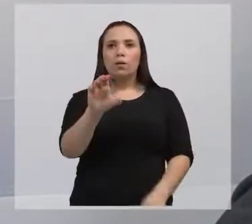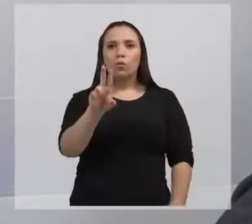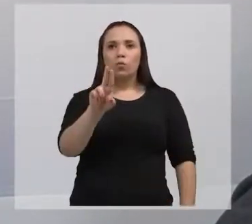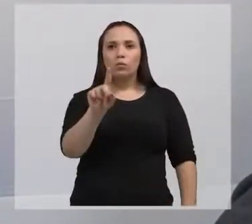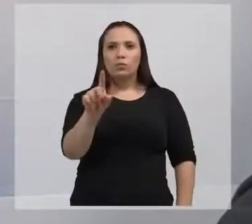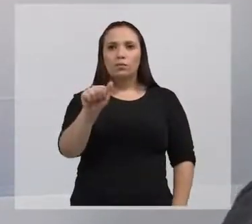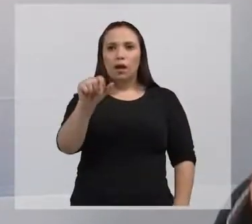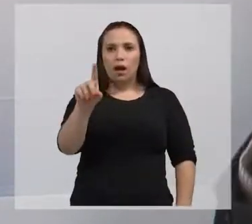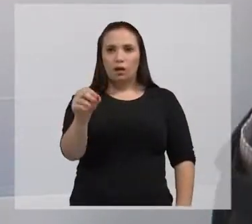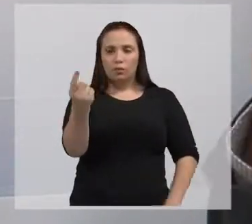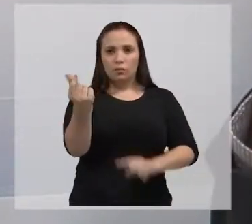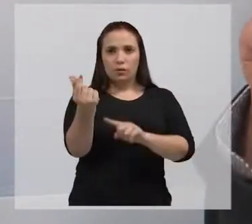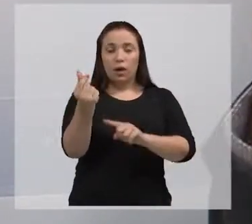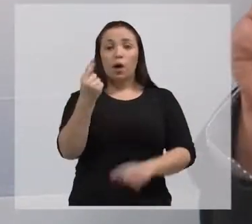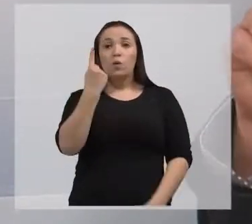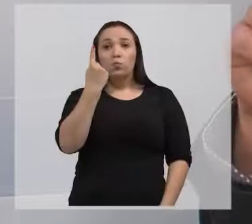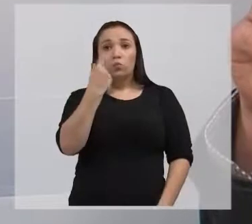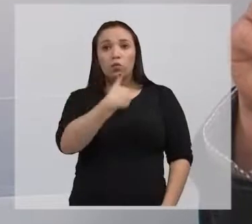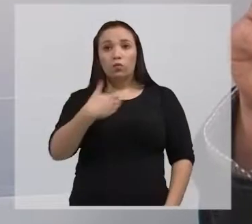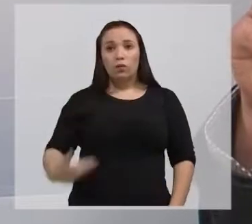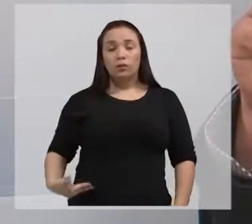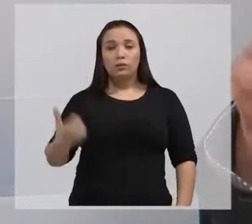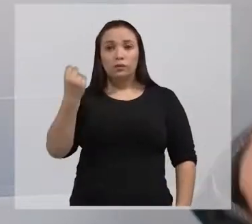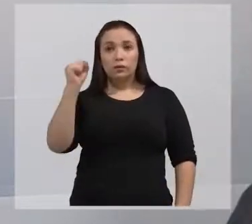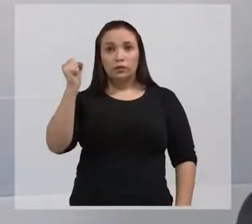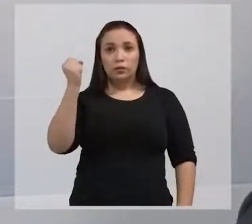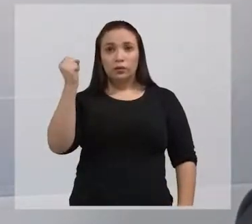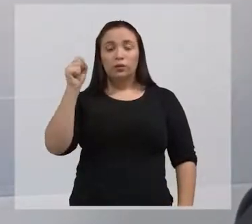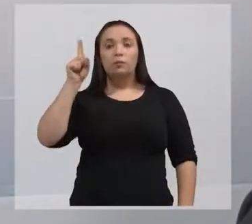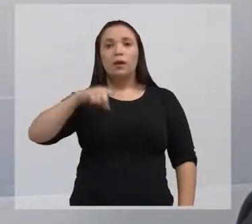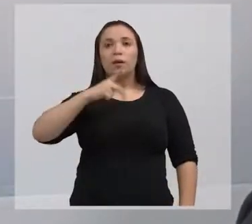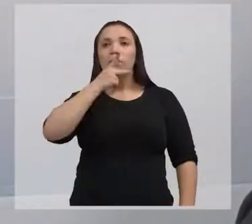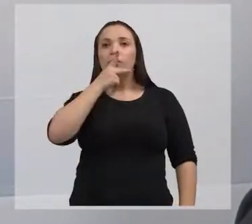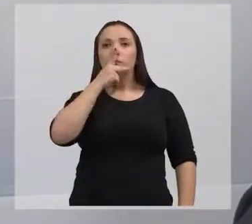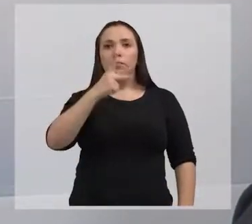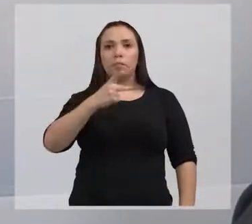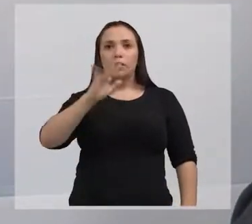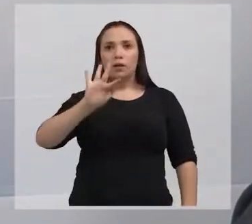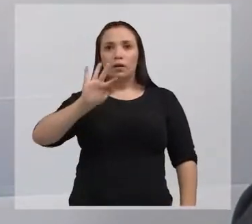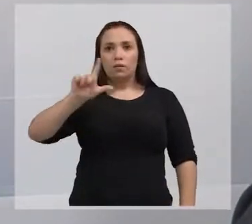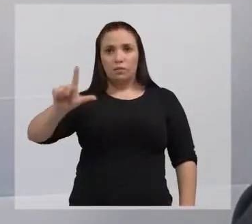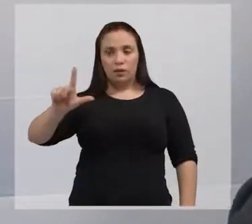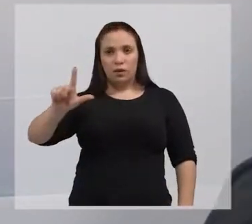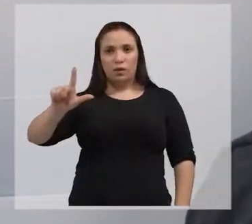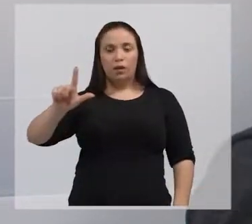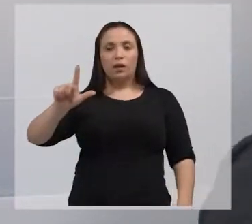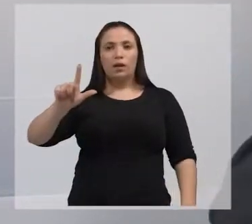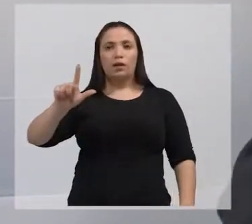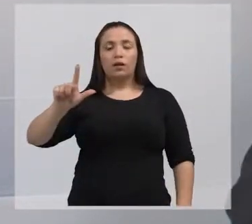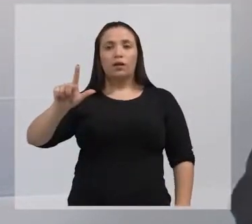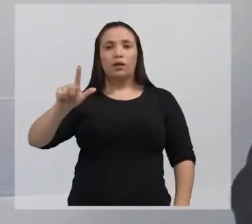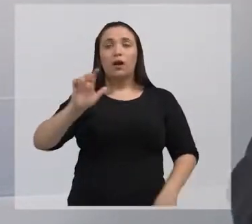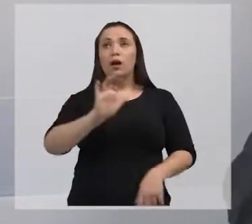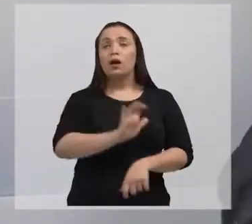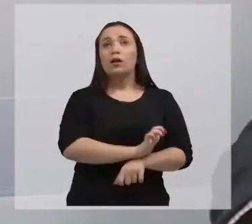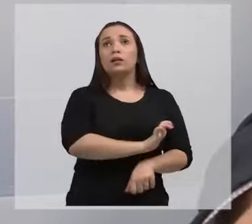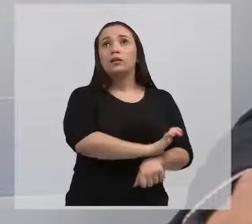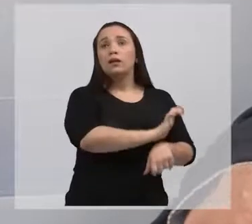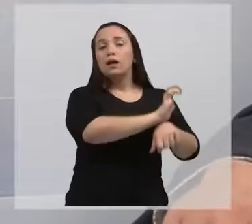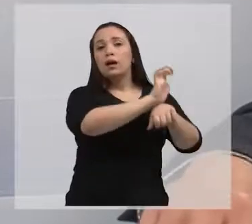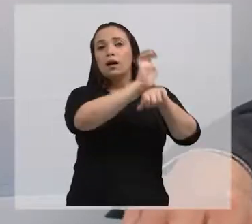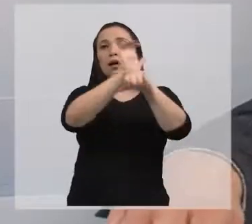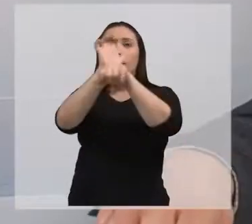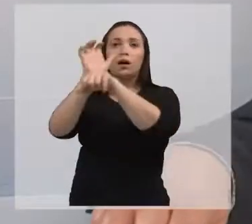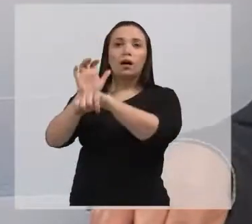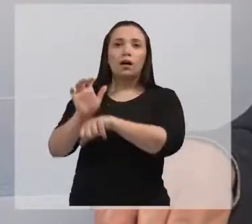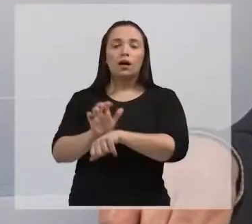teve um governador de Sergipe, que era do PFL que não era do PMDB. Os outros estados, todos eles